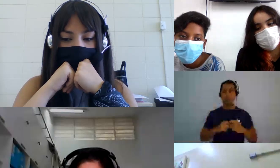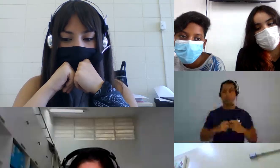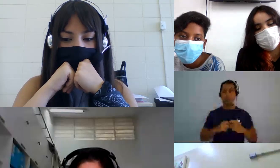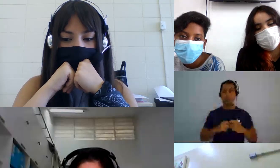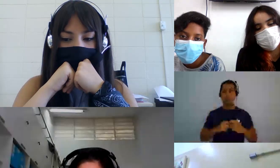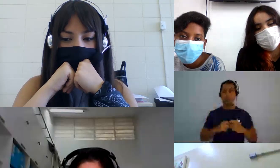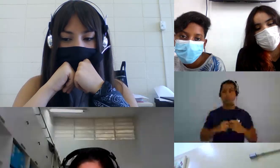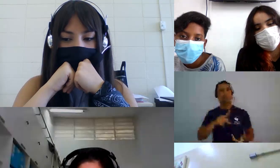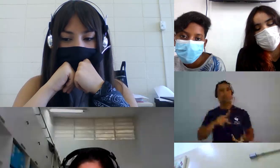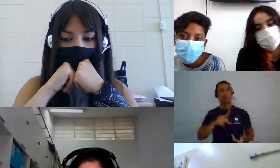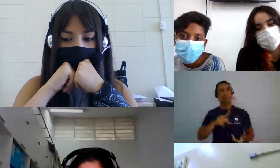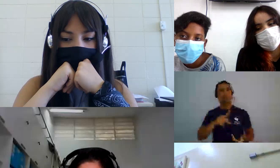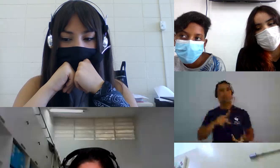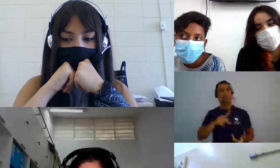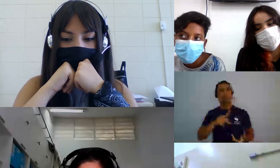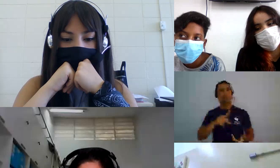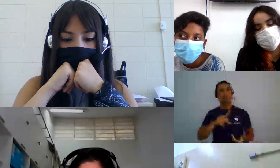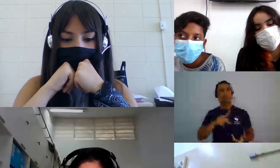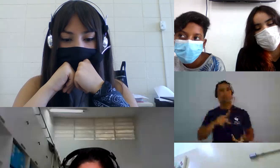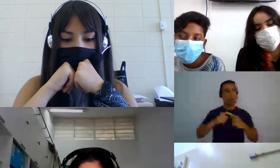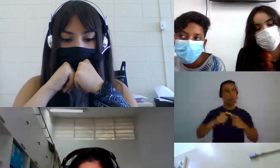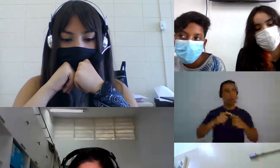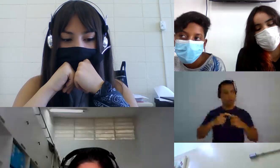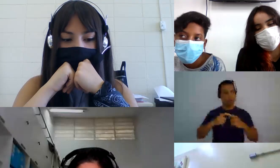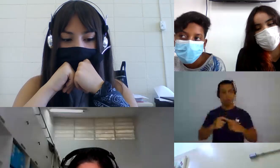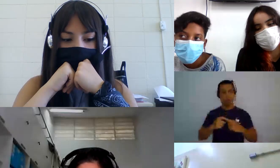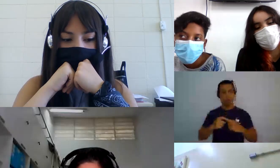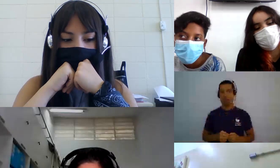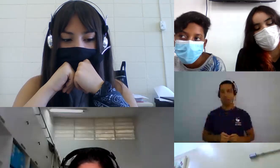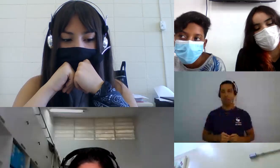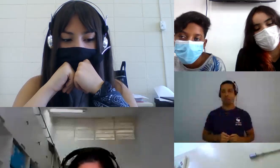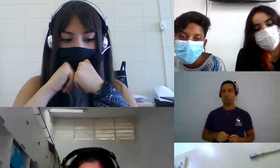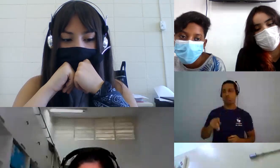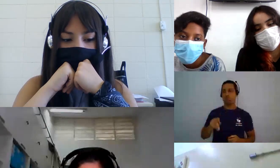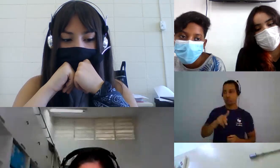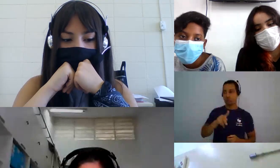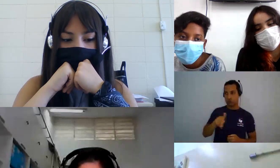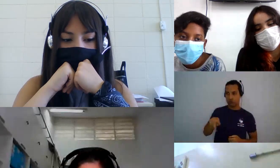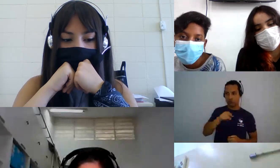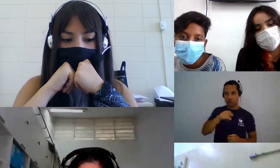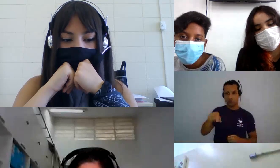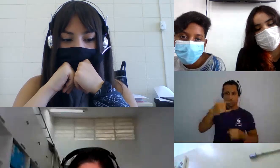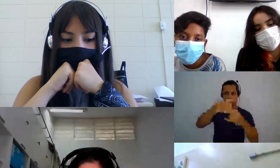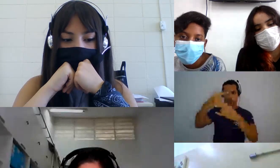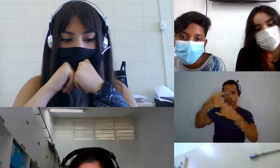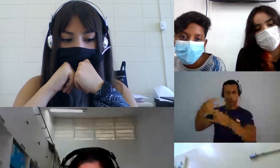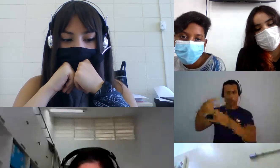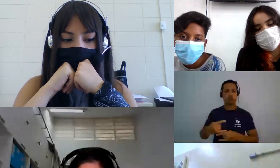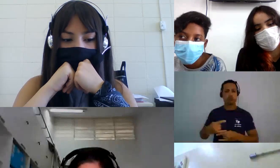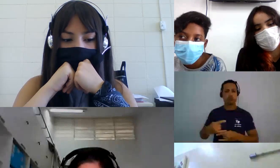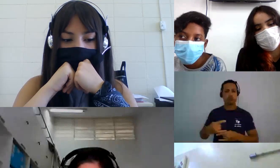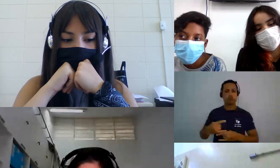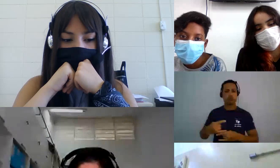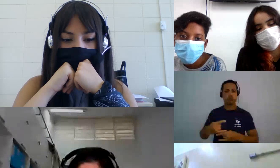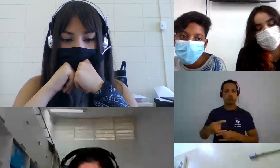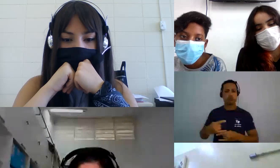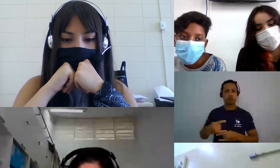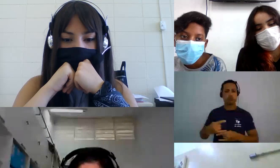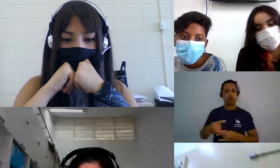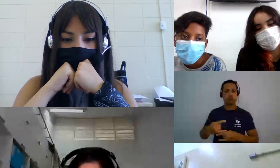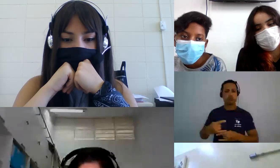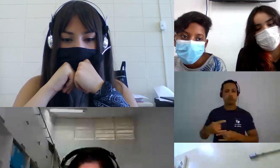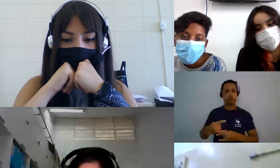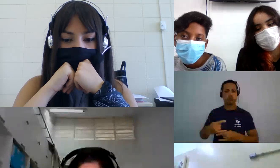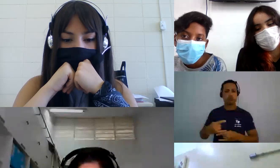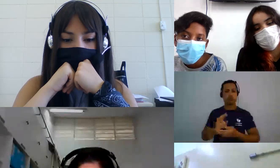professor e médico. Eu vou me solidarizar com vocês, tá? Professores são vocês que estão assistindo essa aula e eu que represento os médicos.